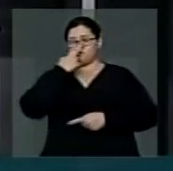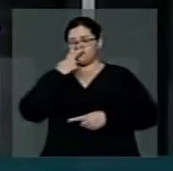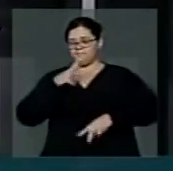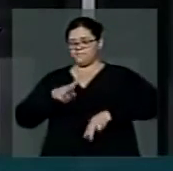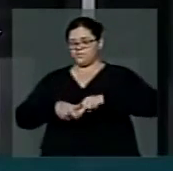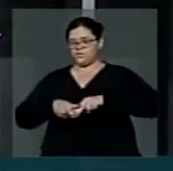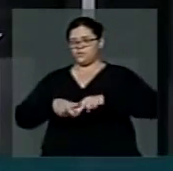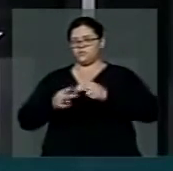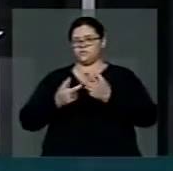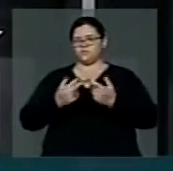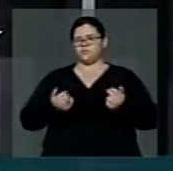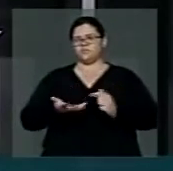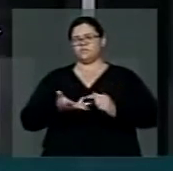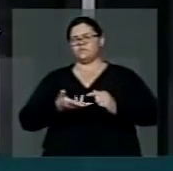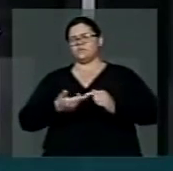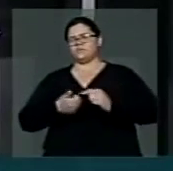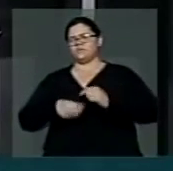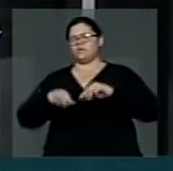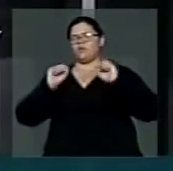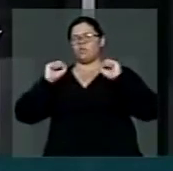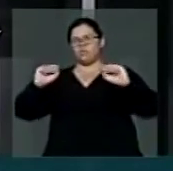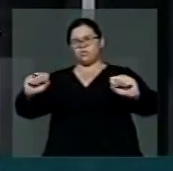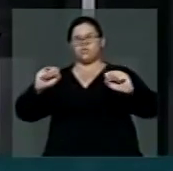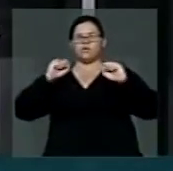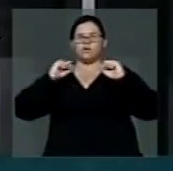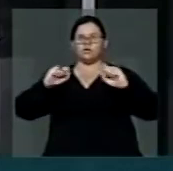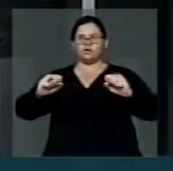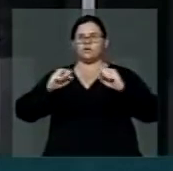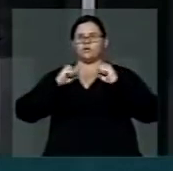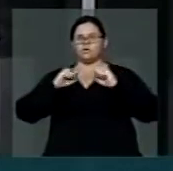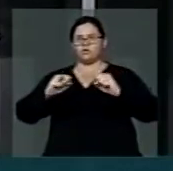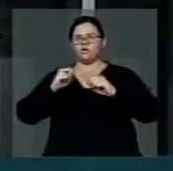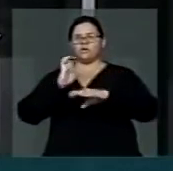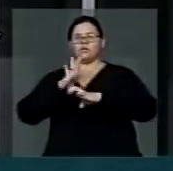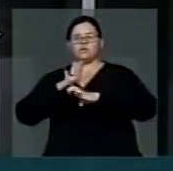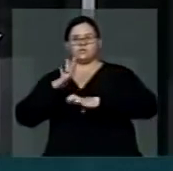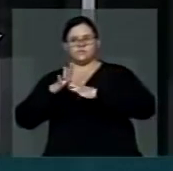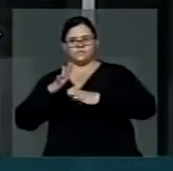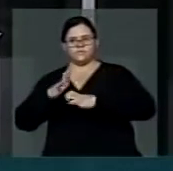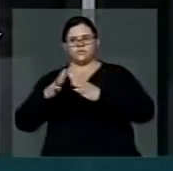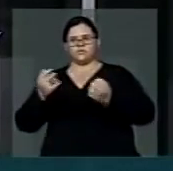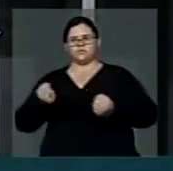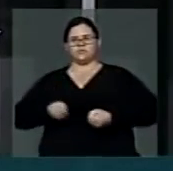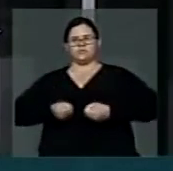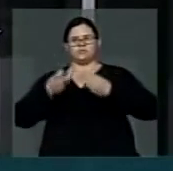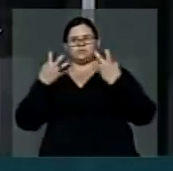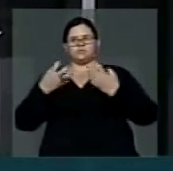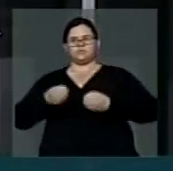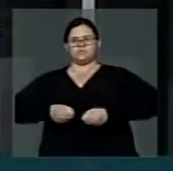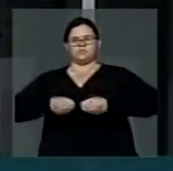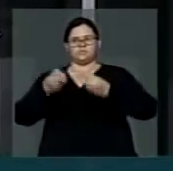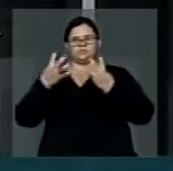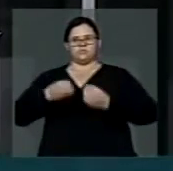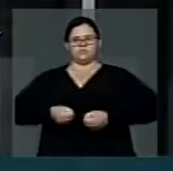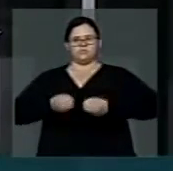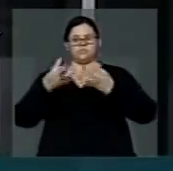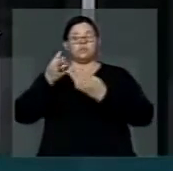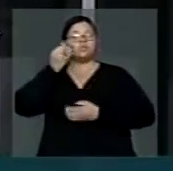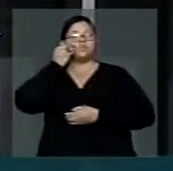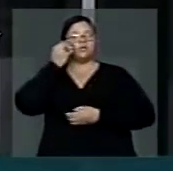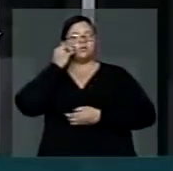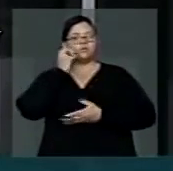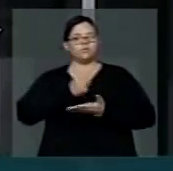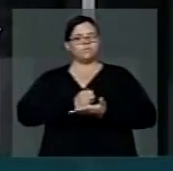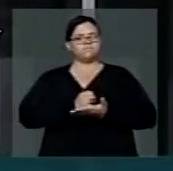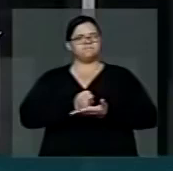das incontáveis manifestações corporativistas que tantas vezes tentam